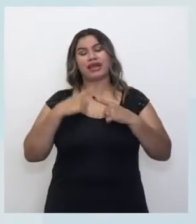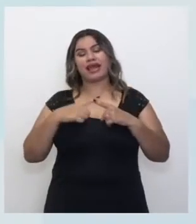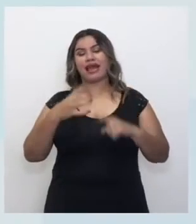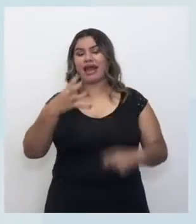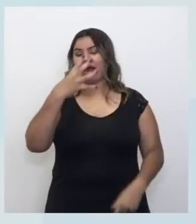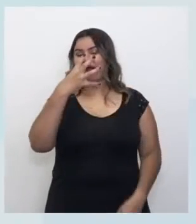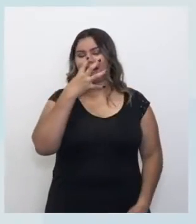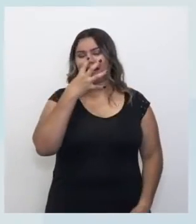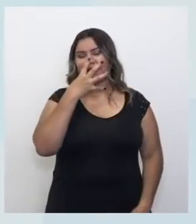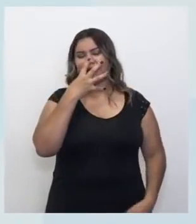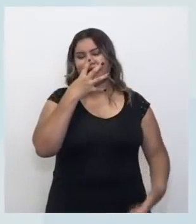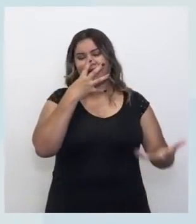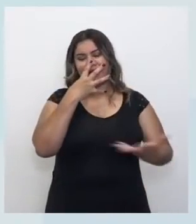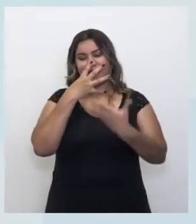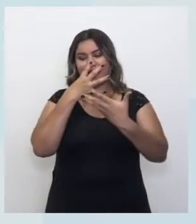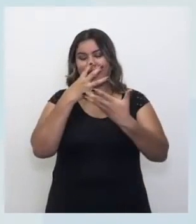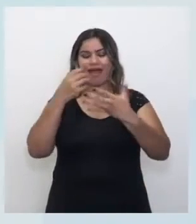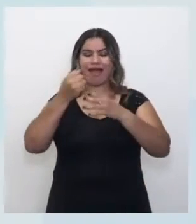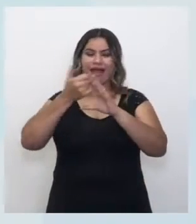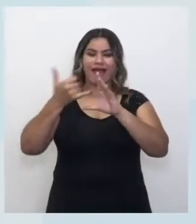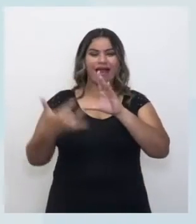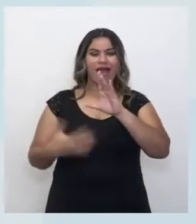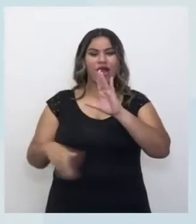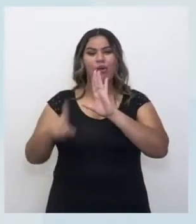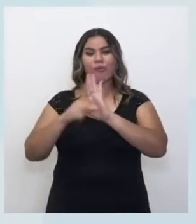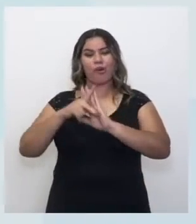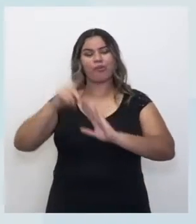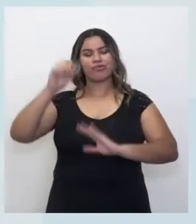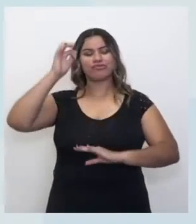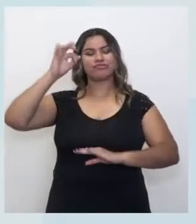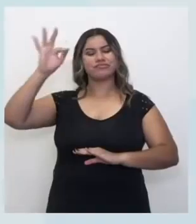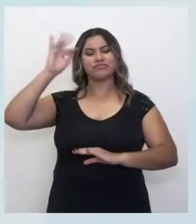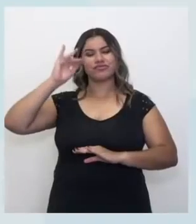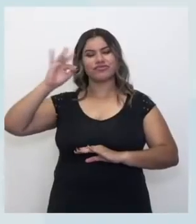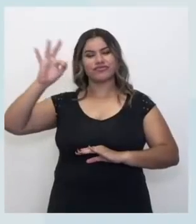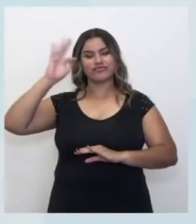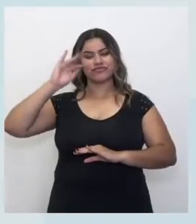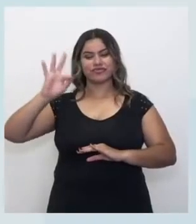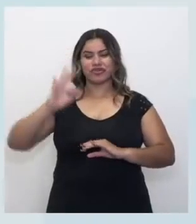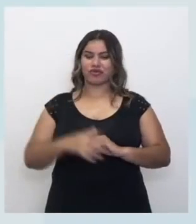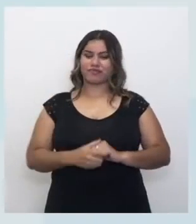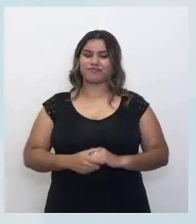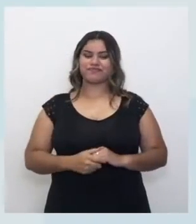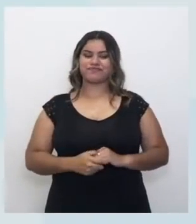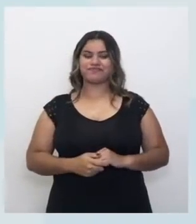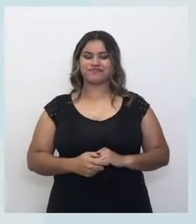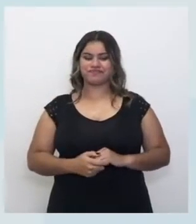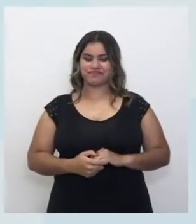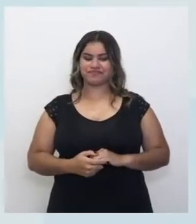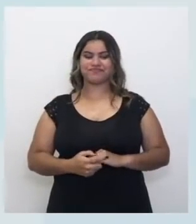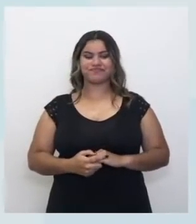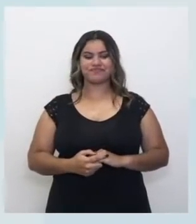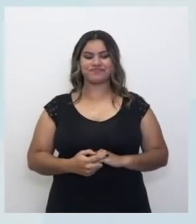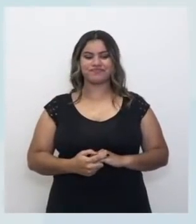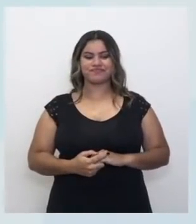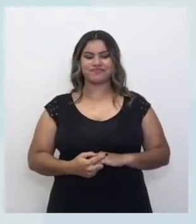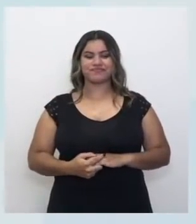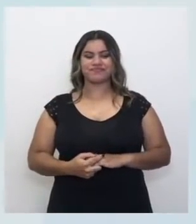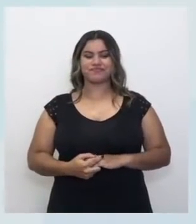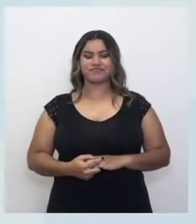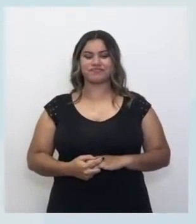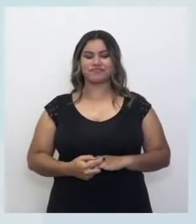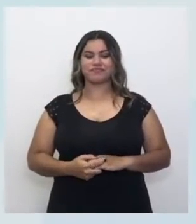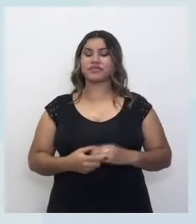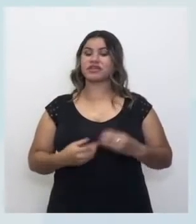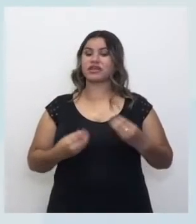a admiração é a verdadeira característica do filósofo, não tem outra origem a filosofia, né? E aí,